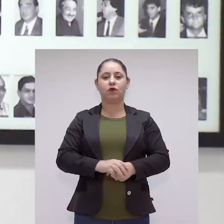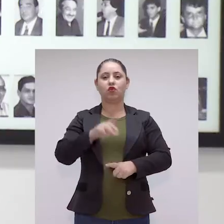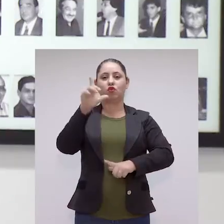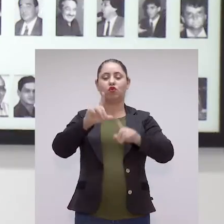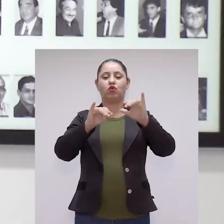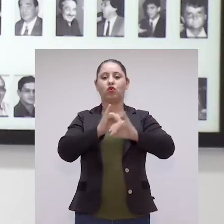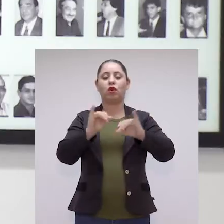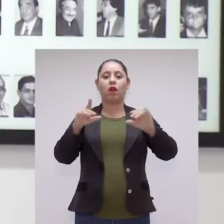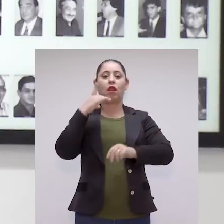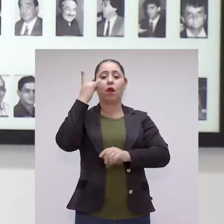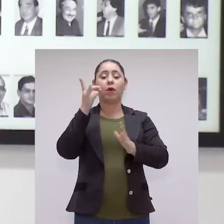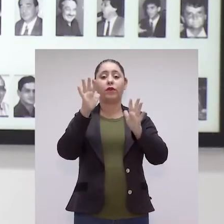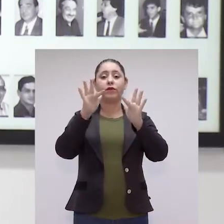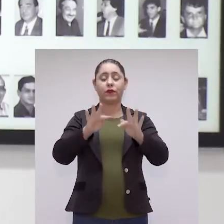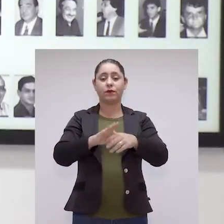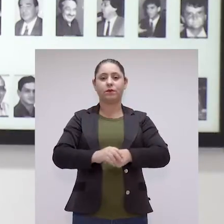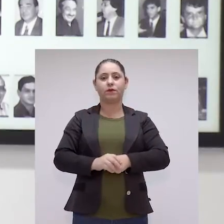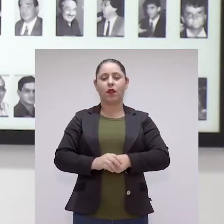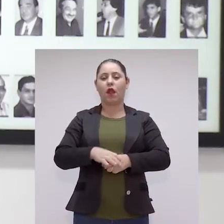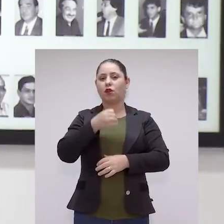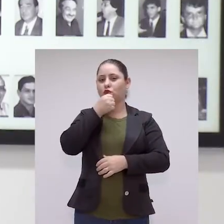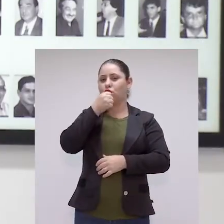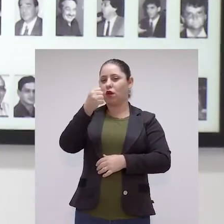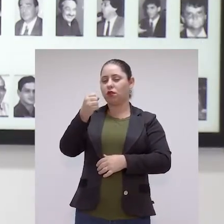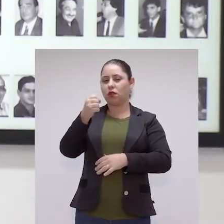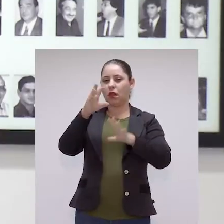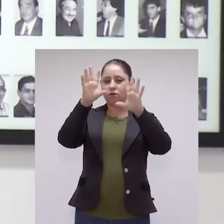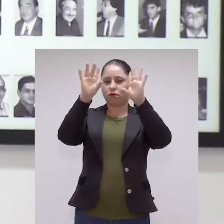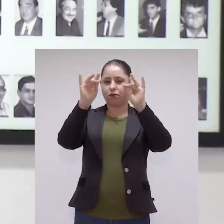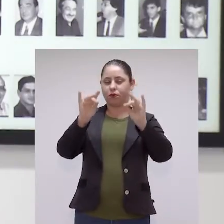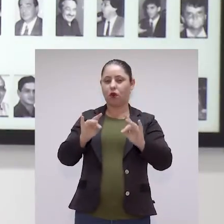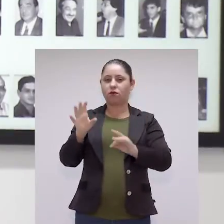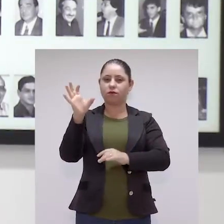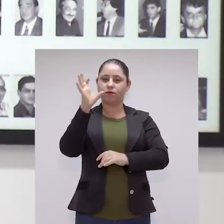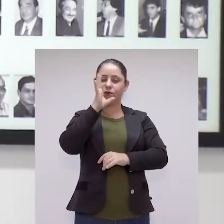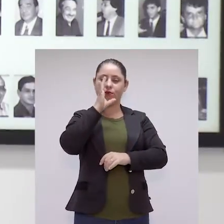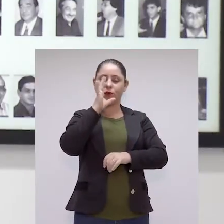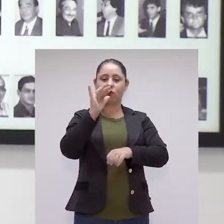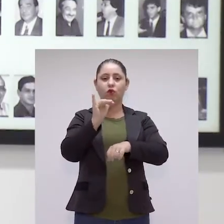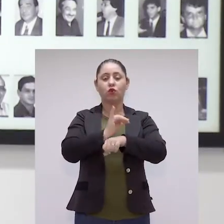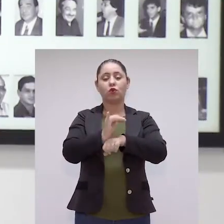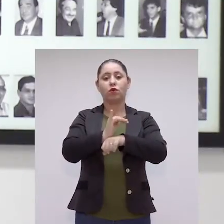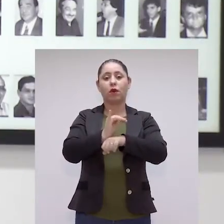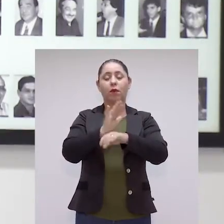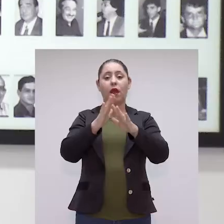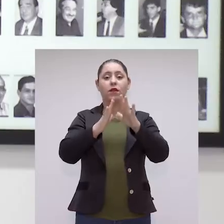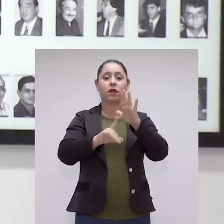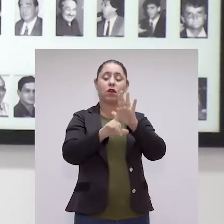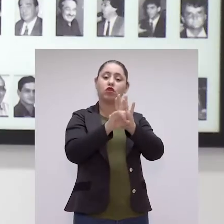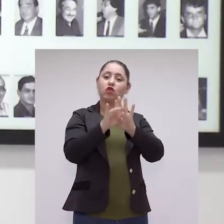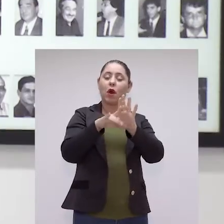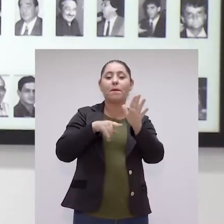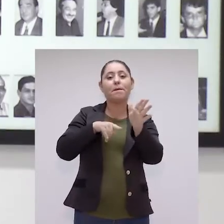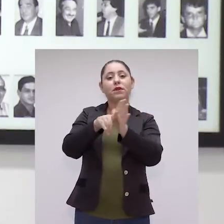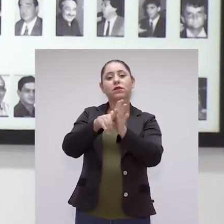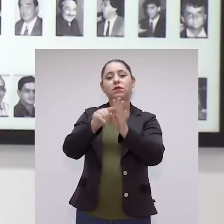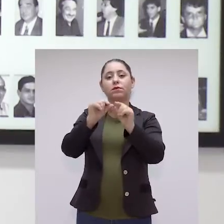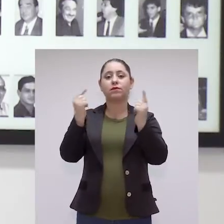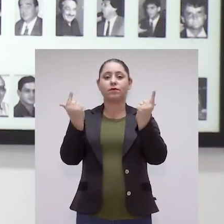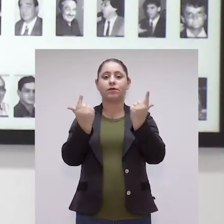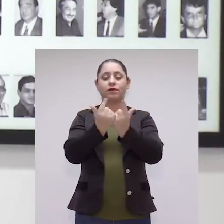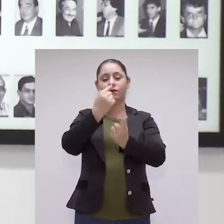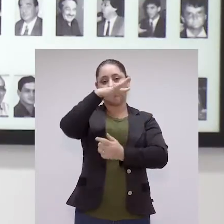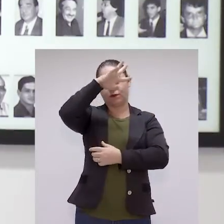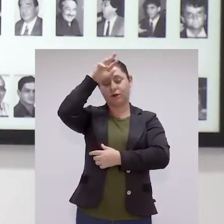O Jornal Parlamentar fica por aqui. Essas e outras reportagens você confere no YouTube da Casa de Leis. Basta pesquisar